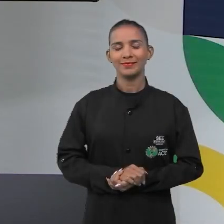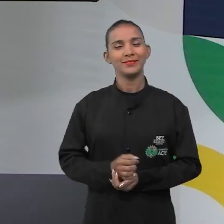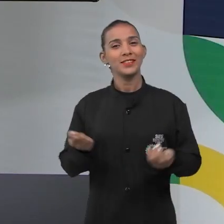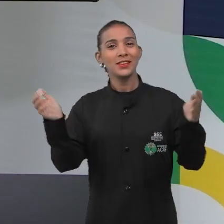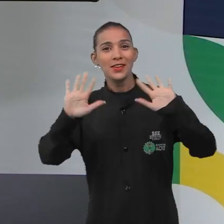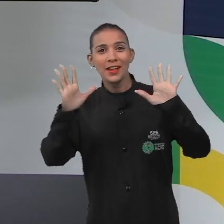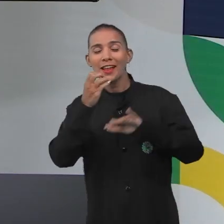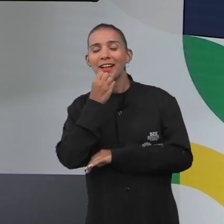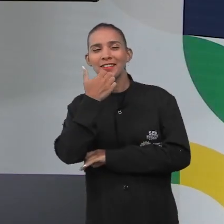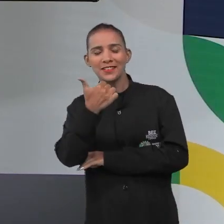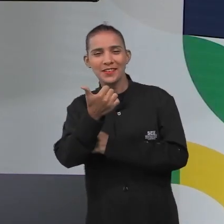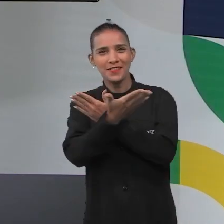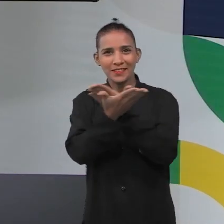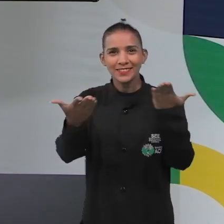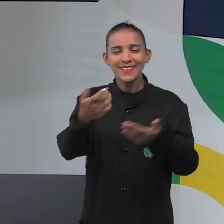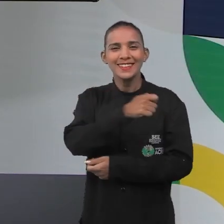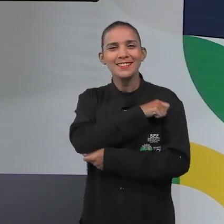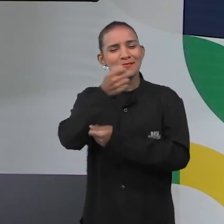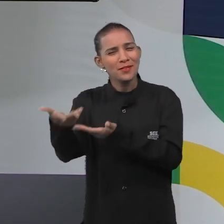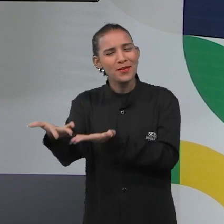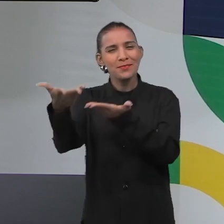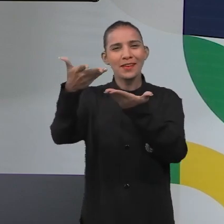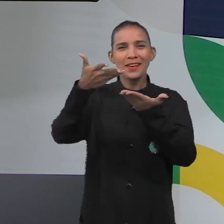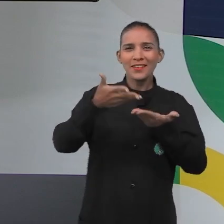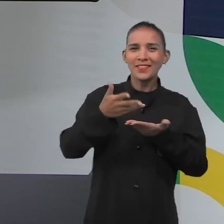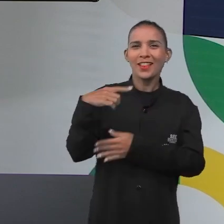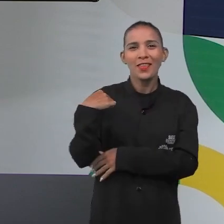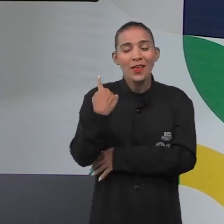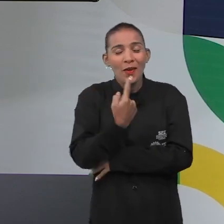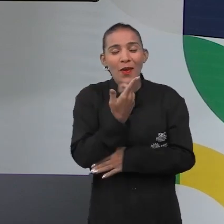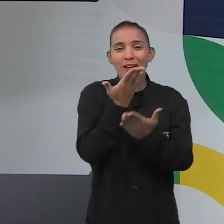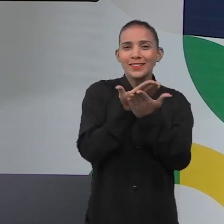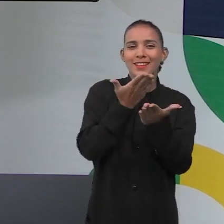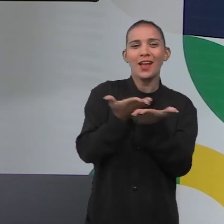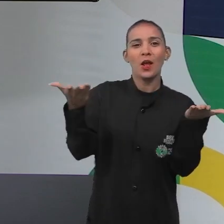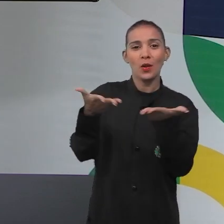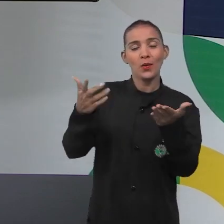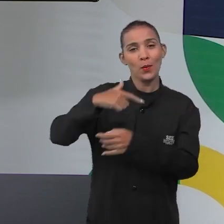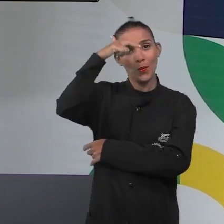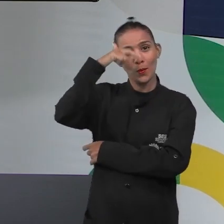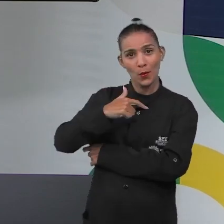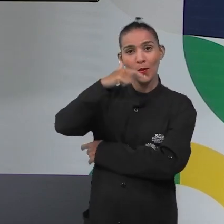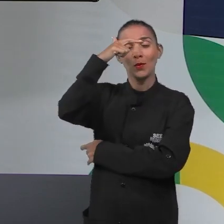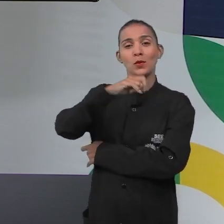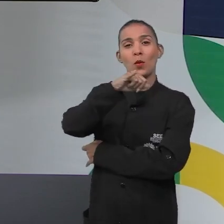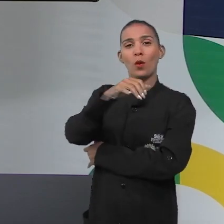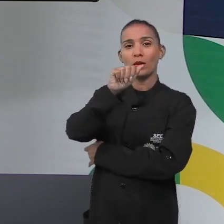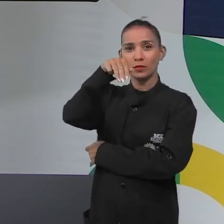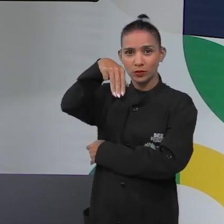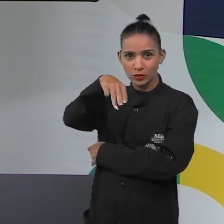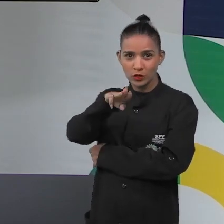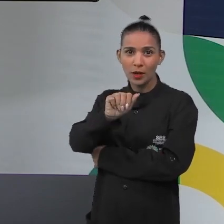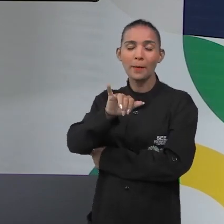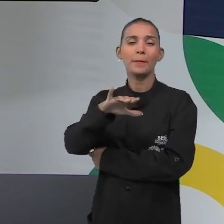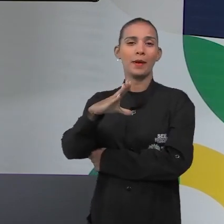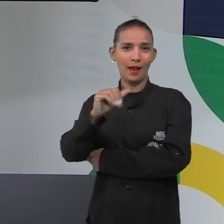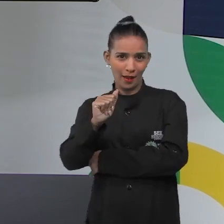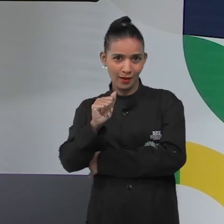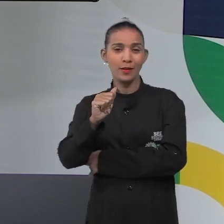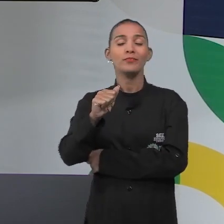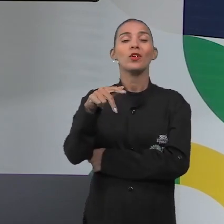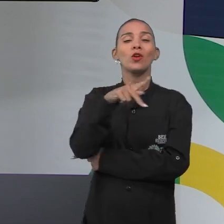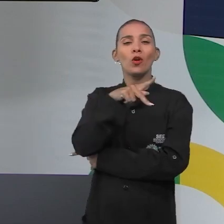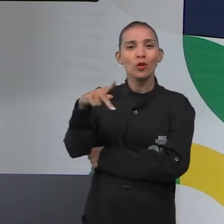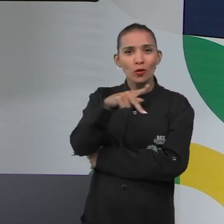Olá, tudo bem? Sejam todos bem-vindos à nossa aula de hoje. Eu sou a professora Jamaica Kelly, professora de Geografia,